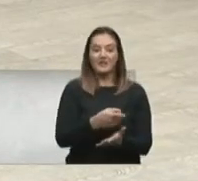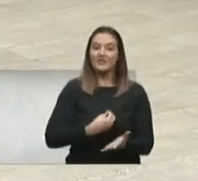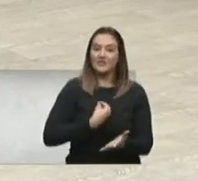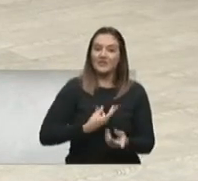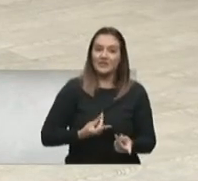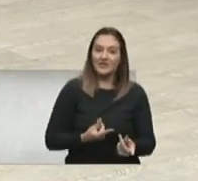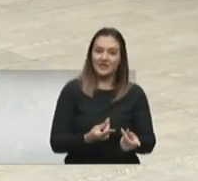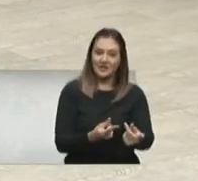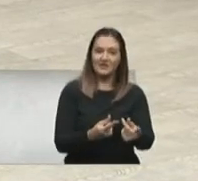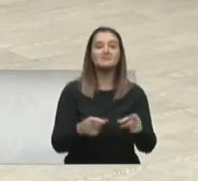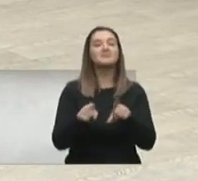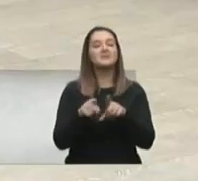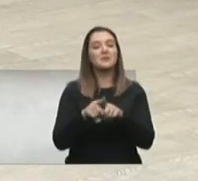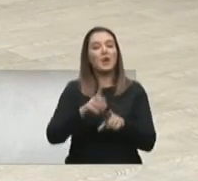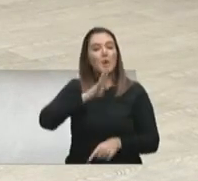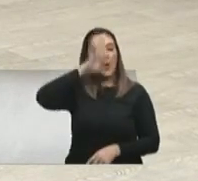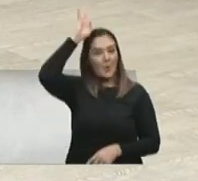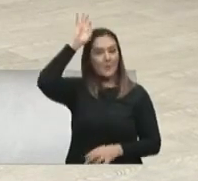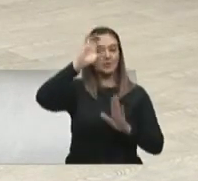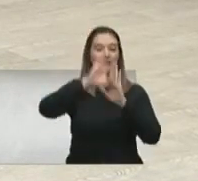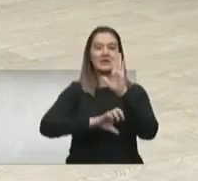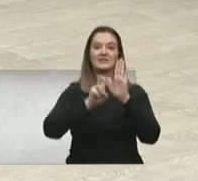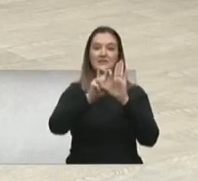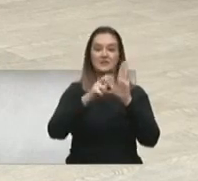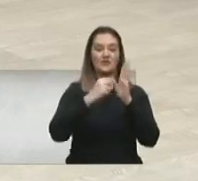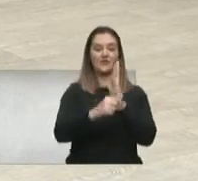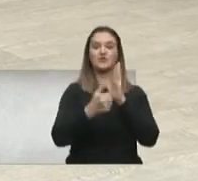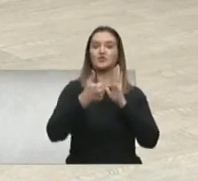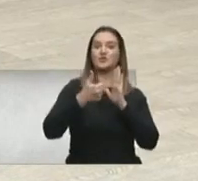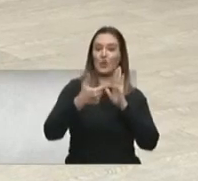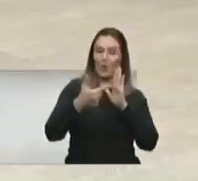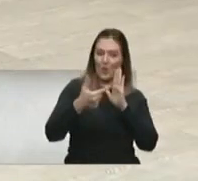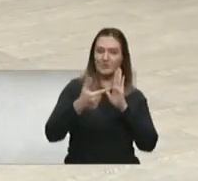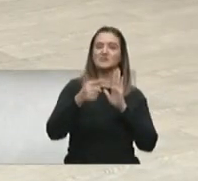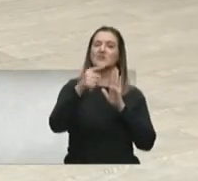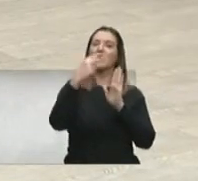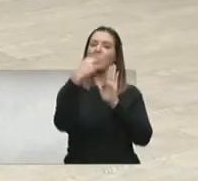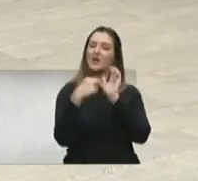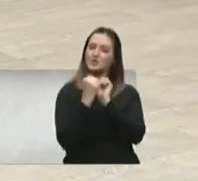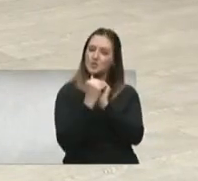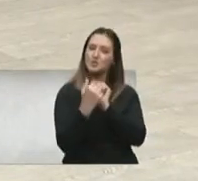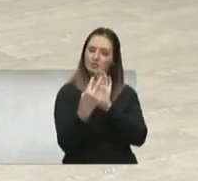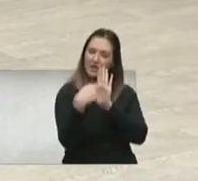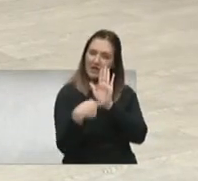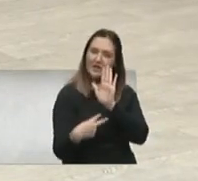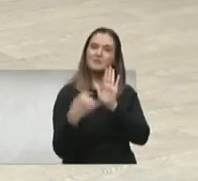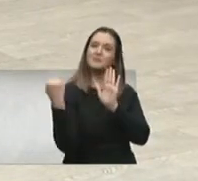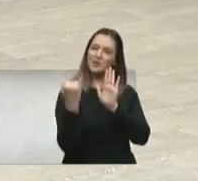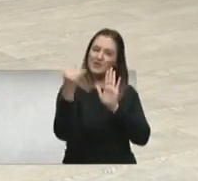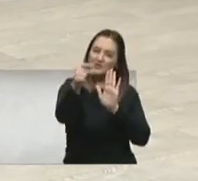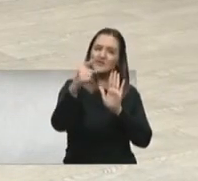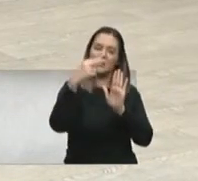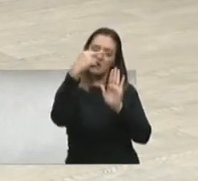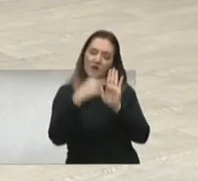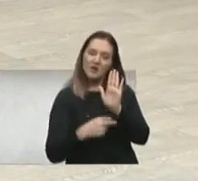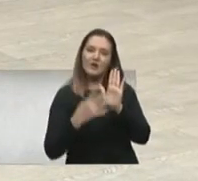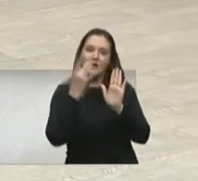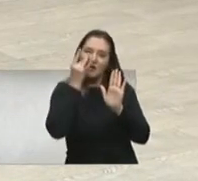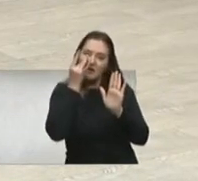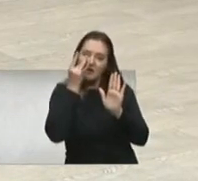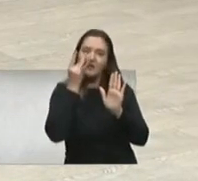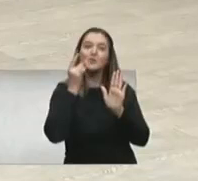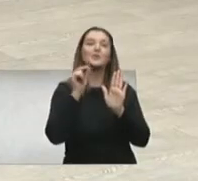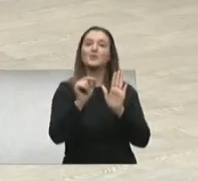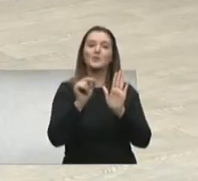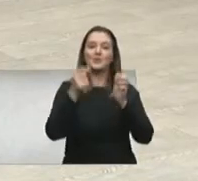Romanos 5, verso 12. Esse é um texto que vale a pena você abrir a Bíblia comigo para ler. Romanos 5, verso